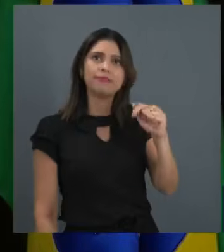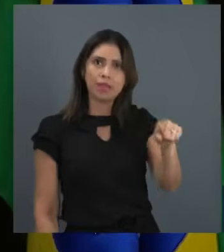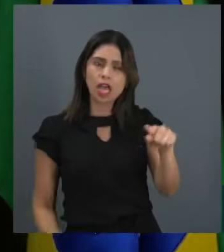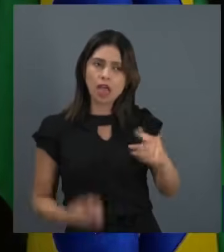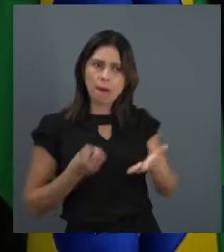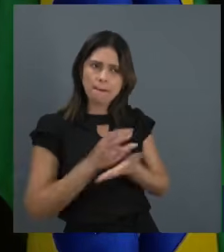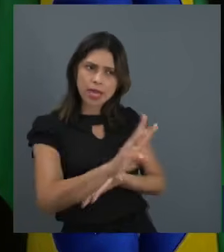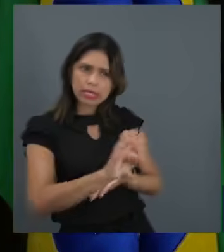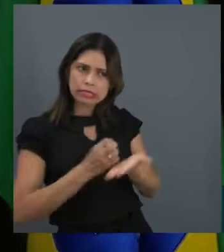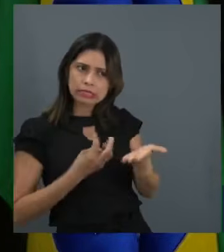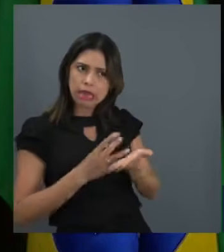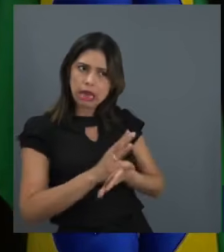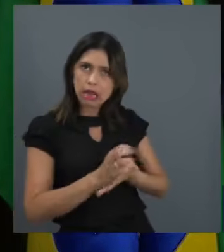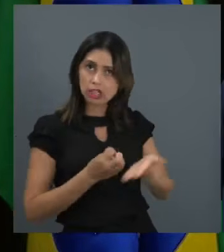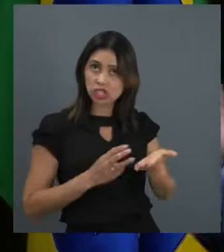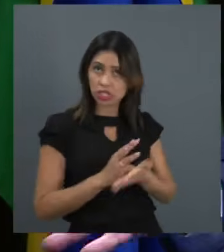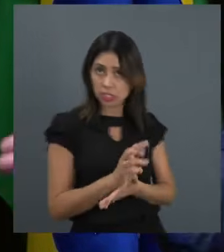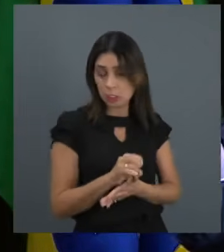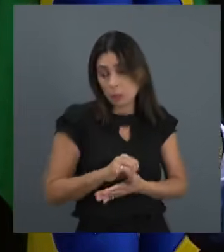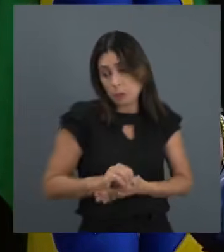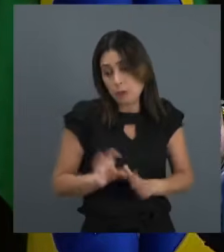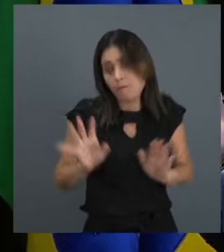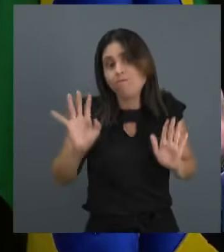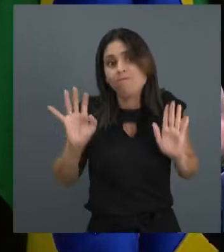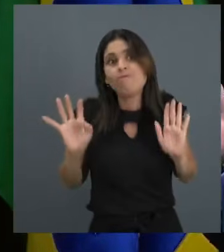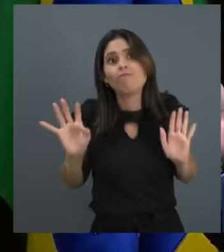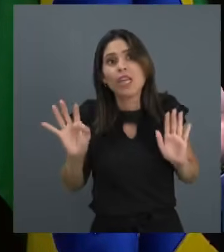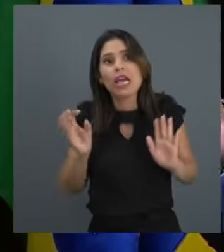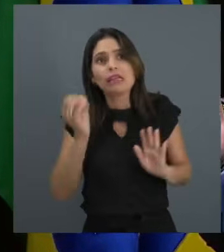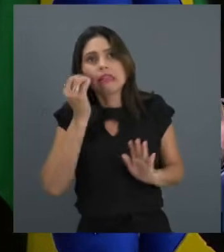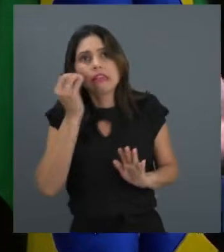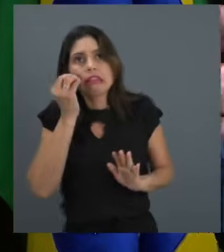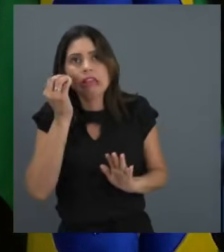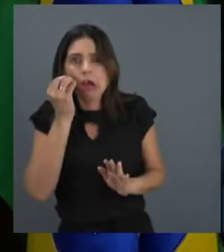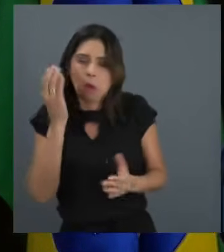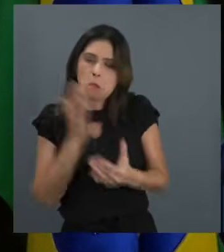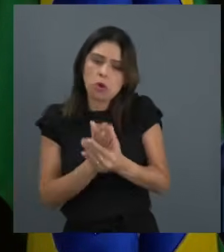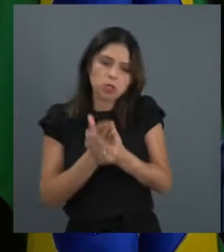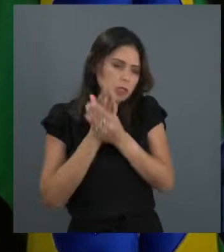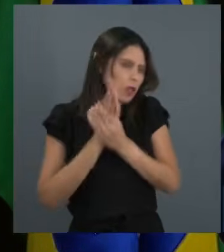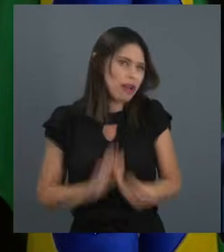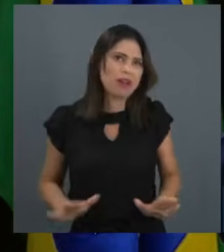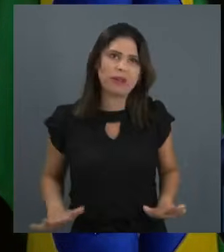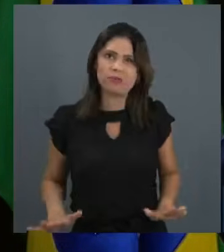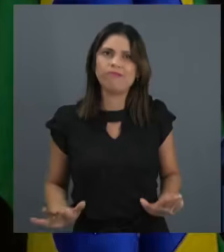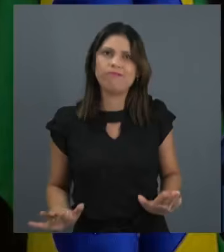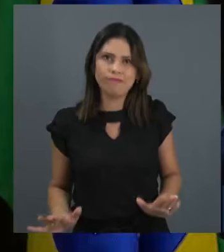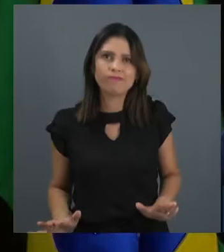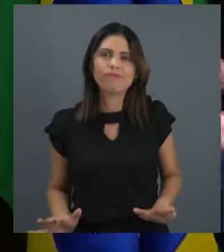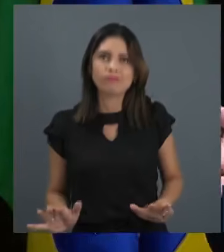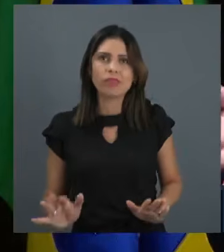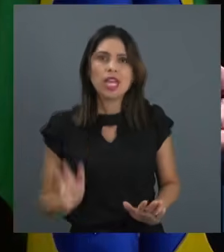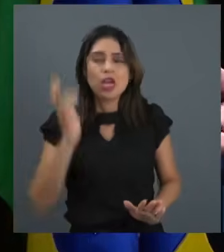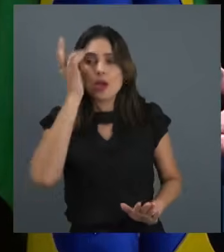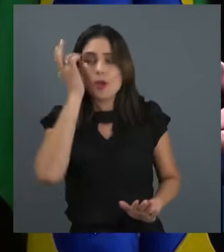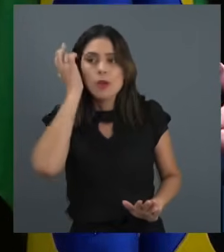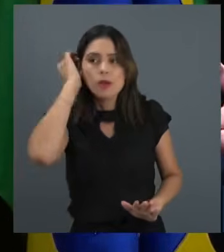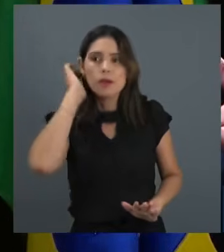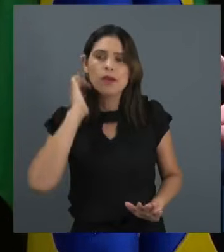eles. Se isso não é motivo para acabar com esse processo de uma vez por todas e